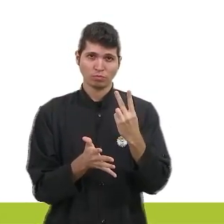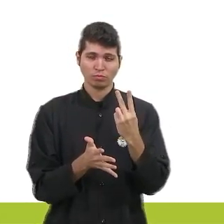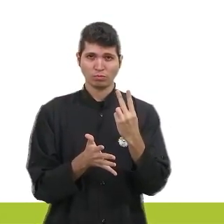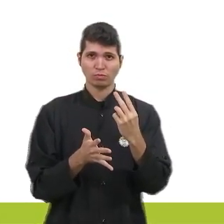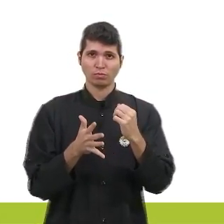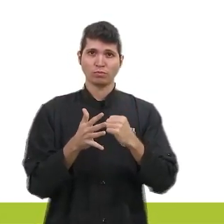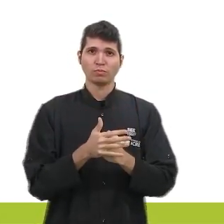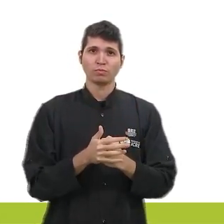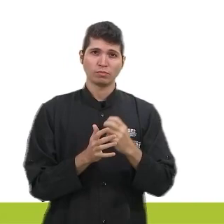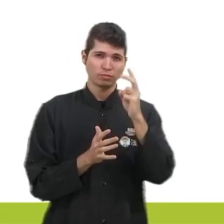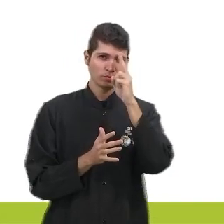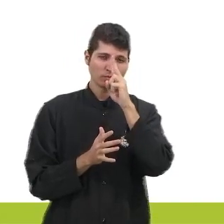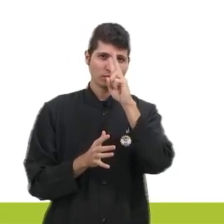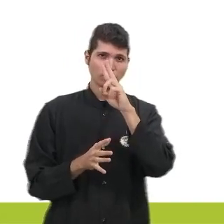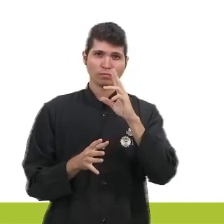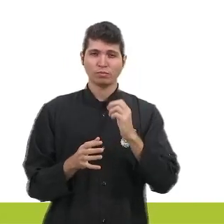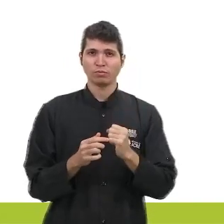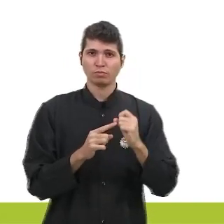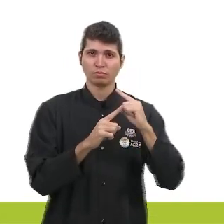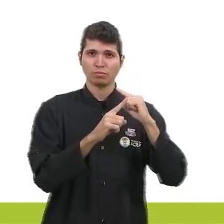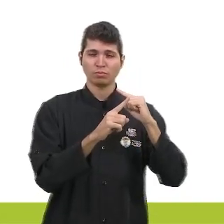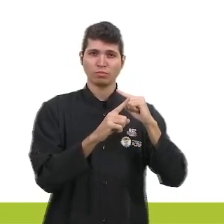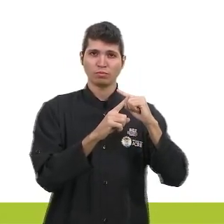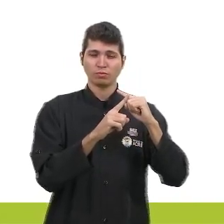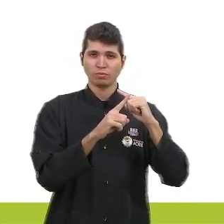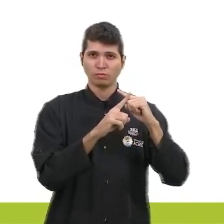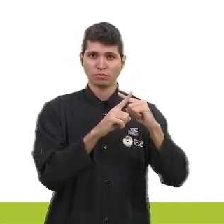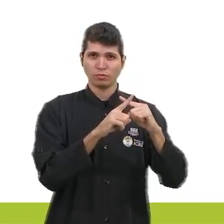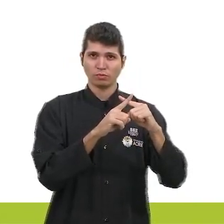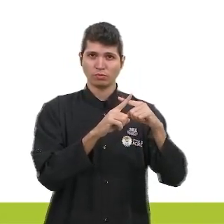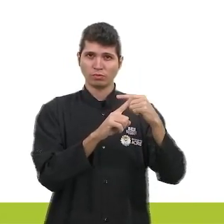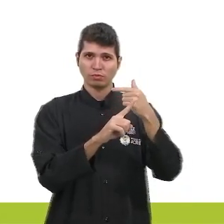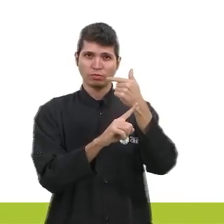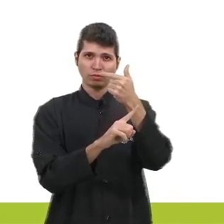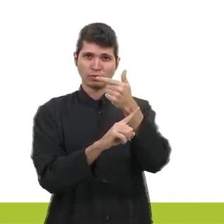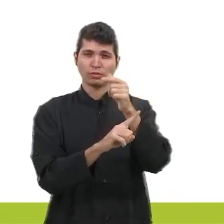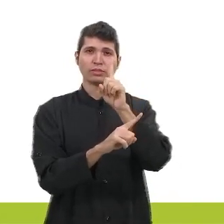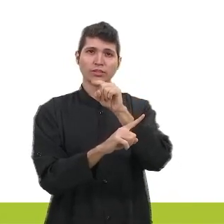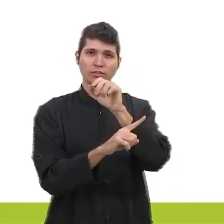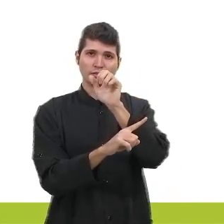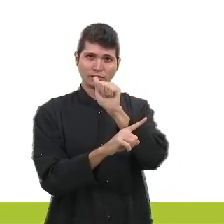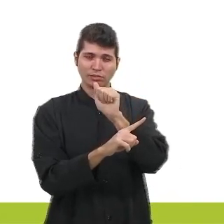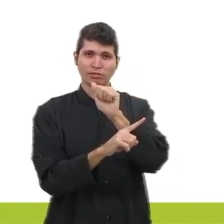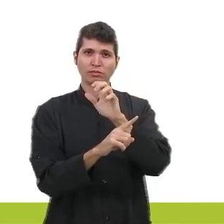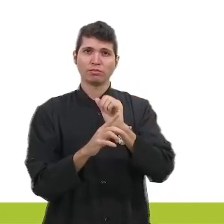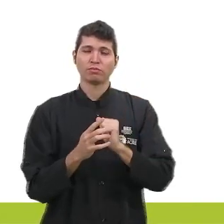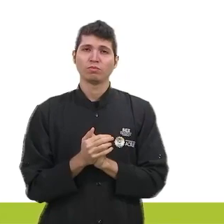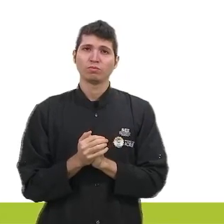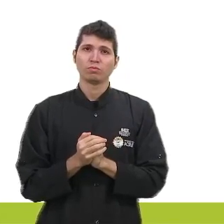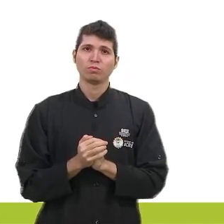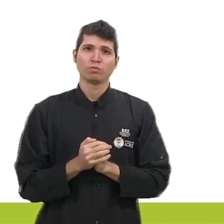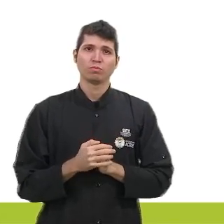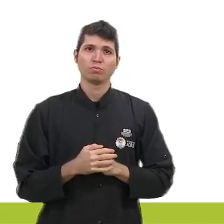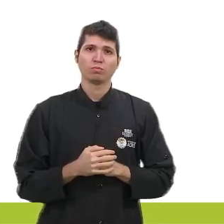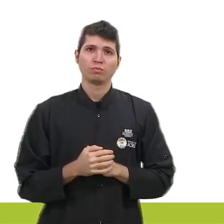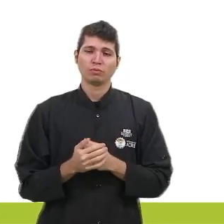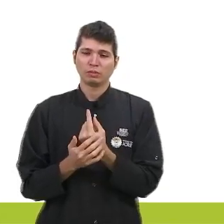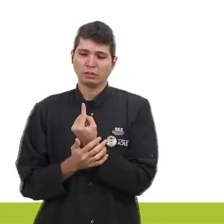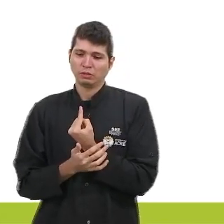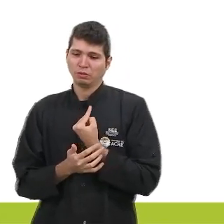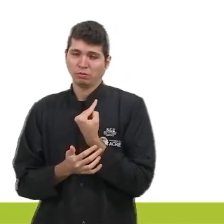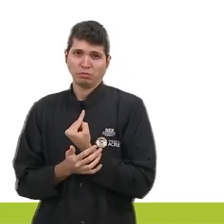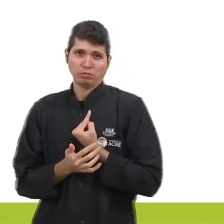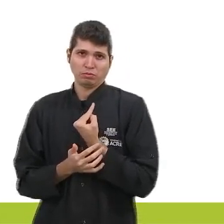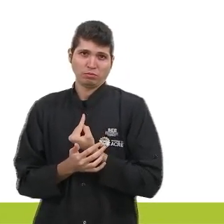que multiplica quem multiplica o x ao quadrado é o A, quem multiplica o x é o B, e quem está sozinho ali, chamado de